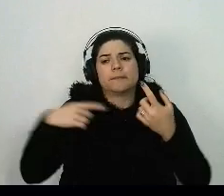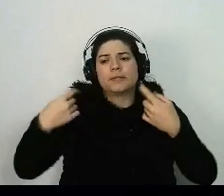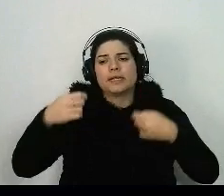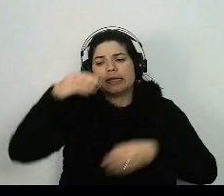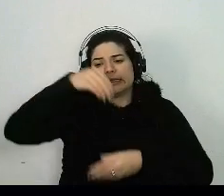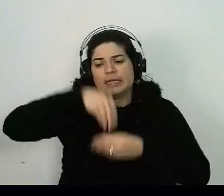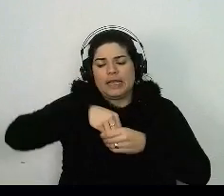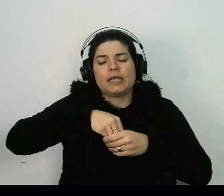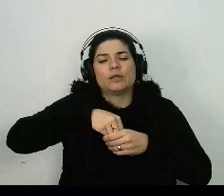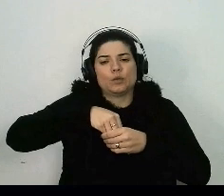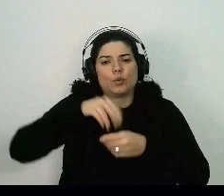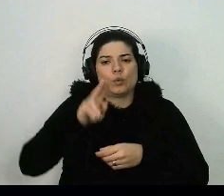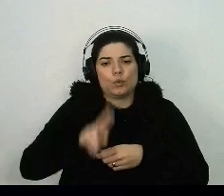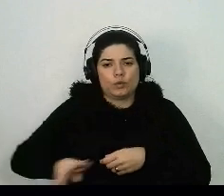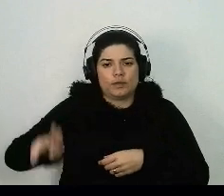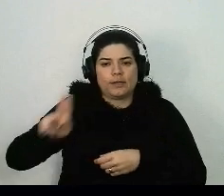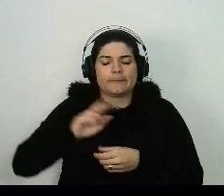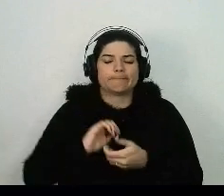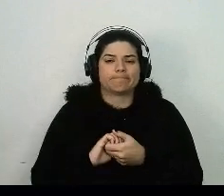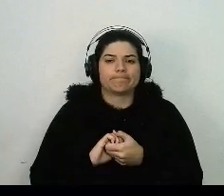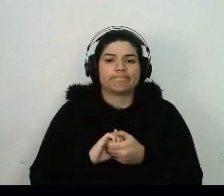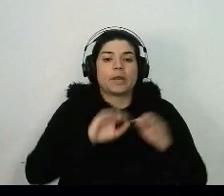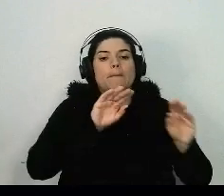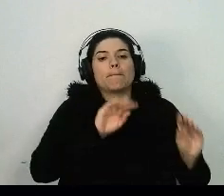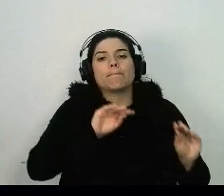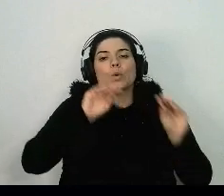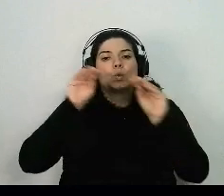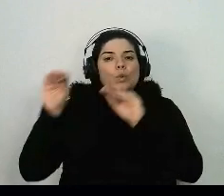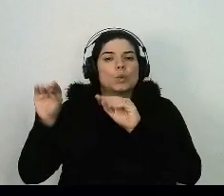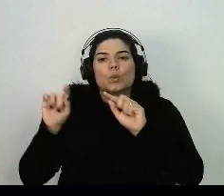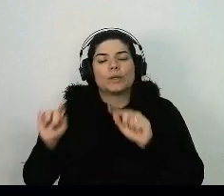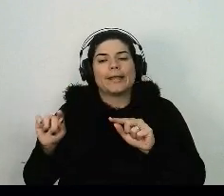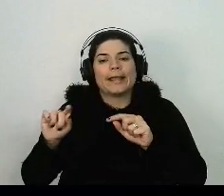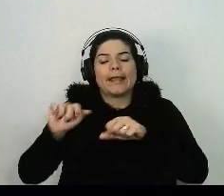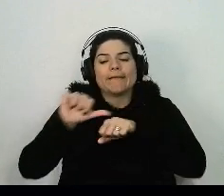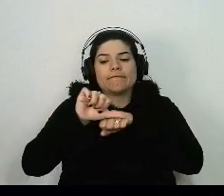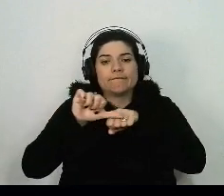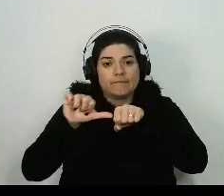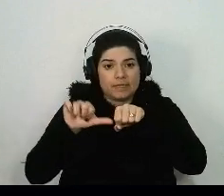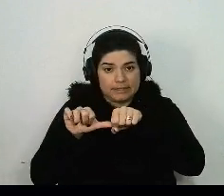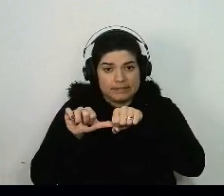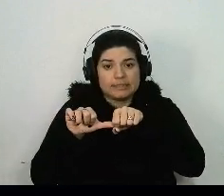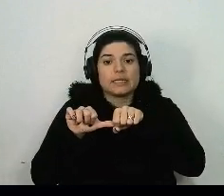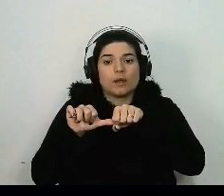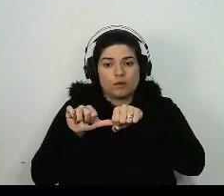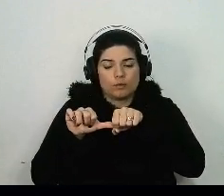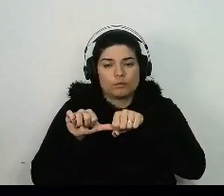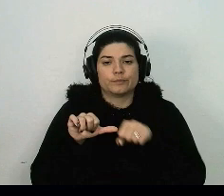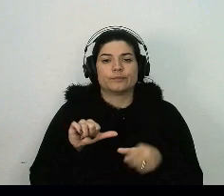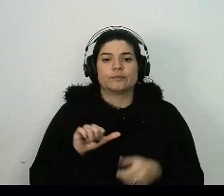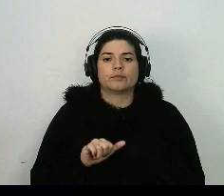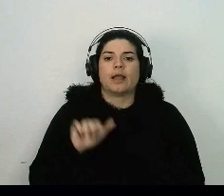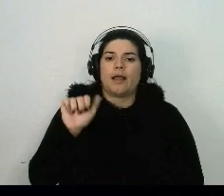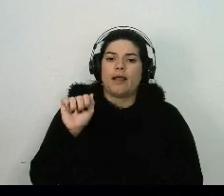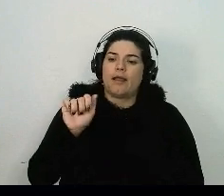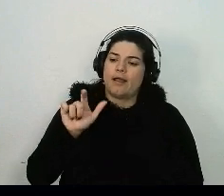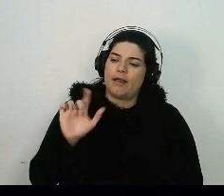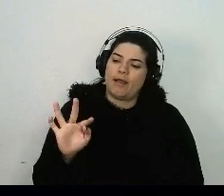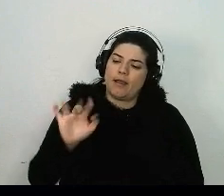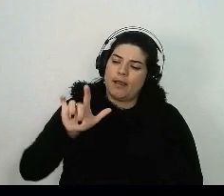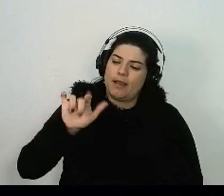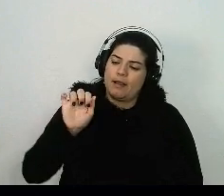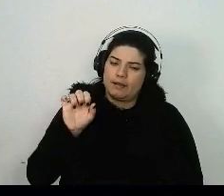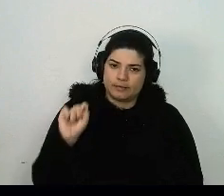Nesse meio tempo, a gente fez o quê? Migrou para a versão Enterprise, ou seja, usando a Mongo Atlas, que dava um suporte melhor para a gente, e a